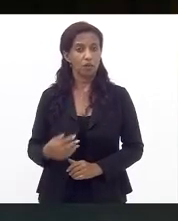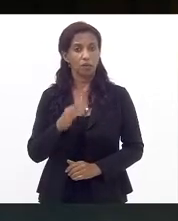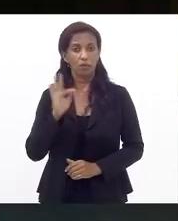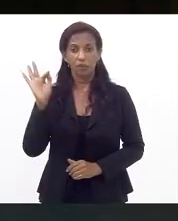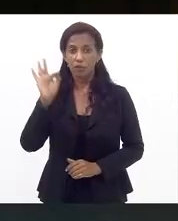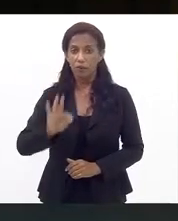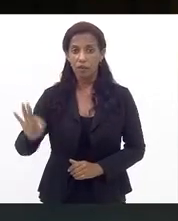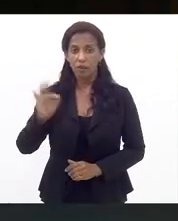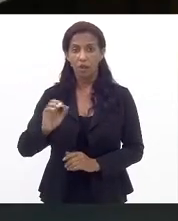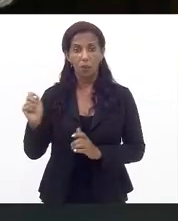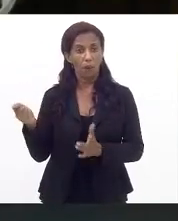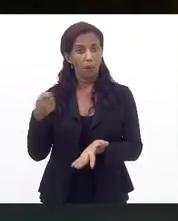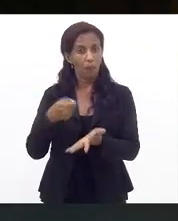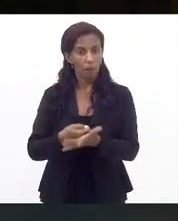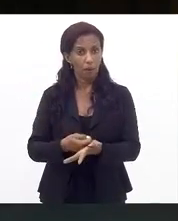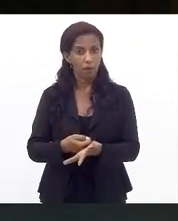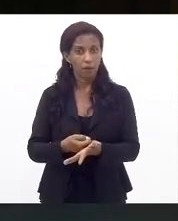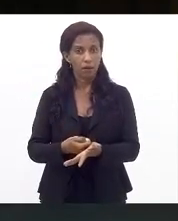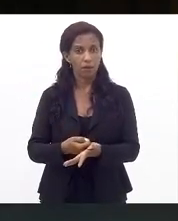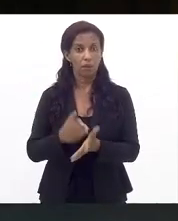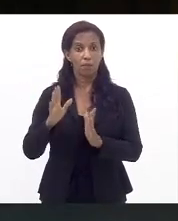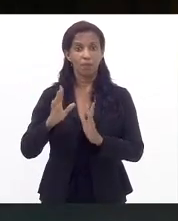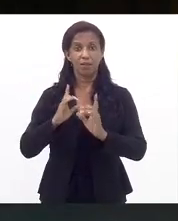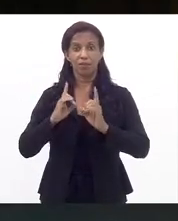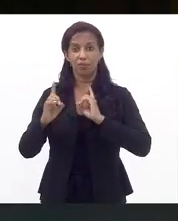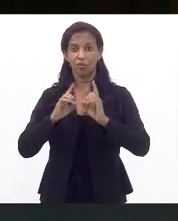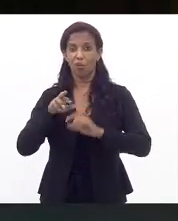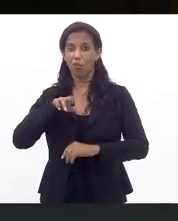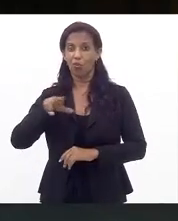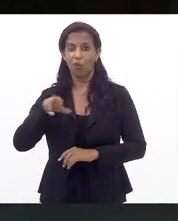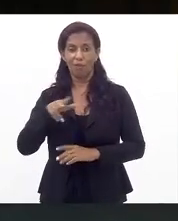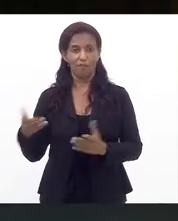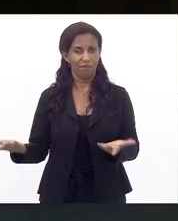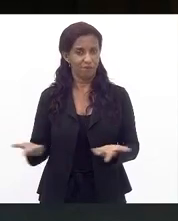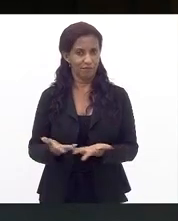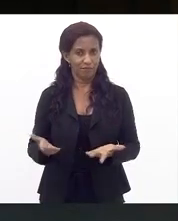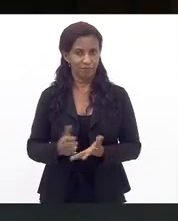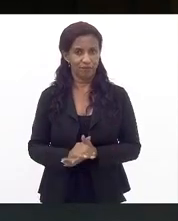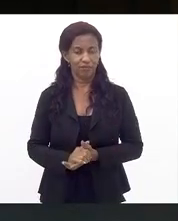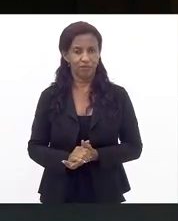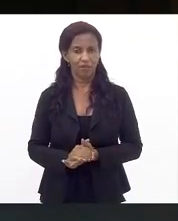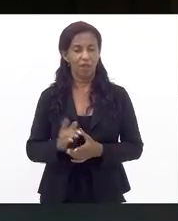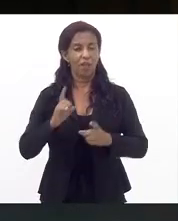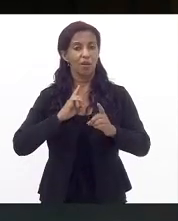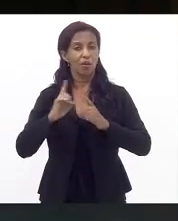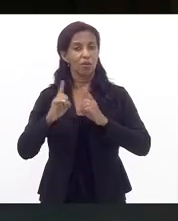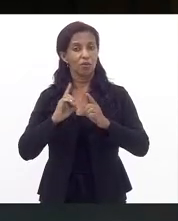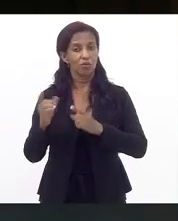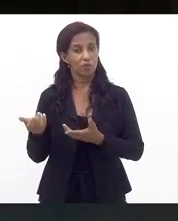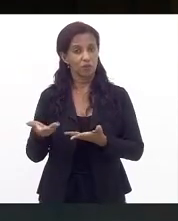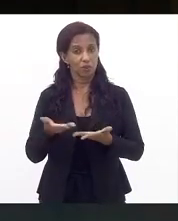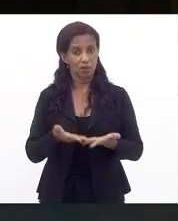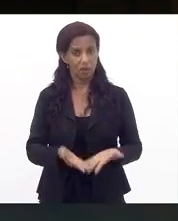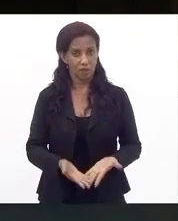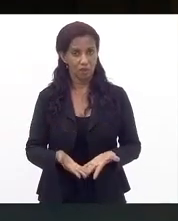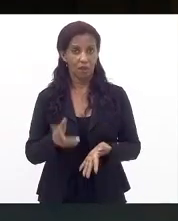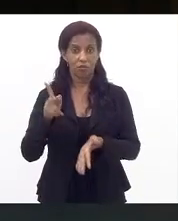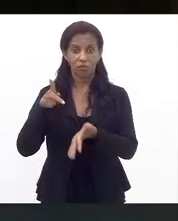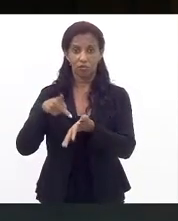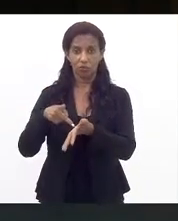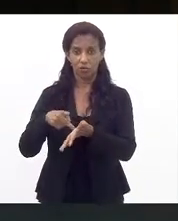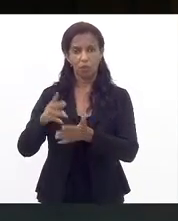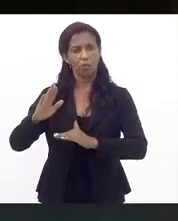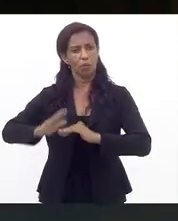botar aqui eu tô investindo em pagando a dívida Mas essa é uma discussão que não é agora essa é uma discussão que cabe de